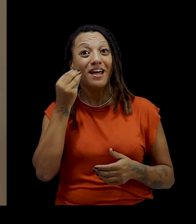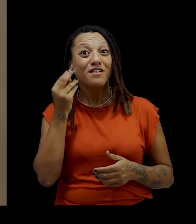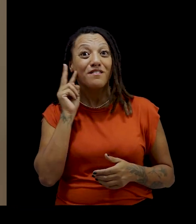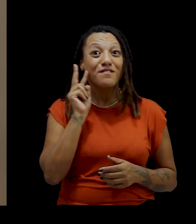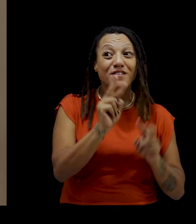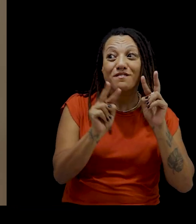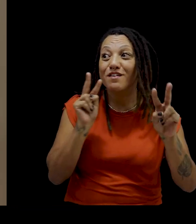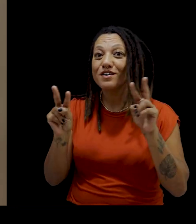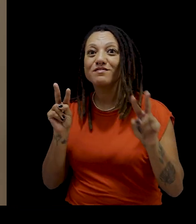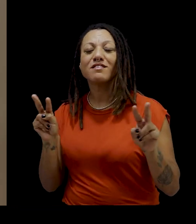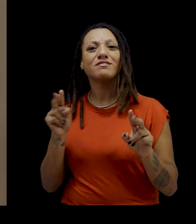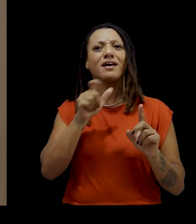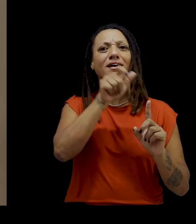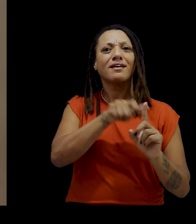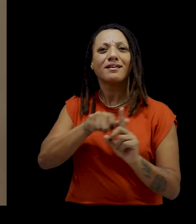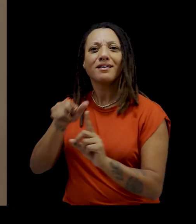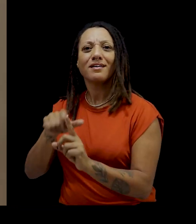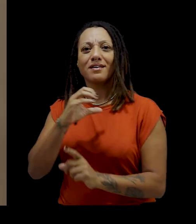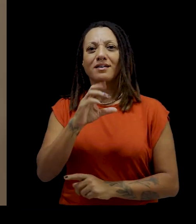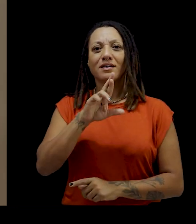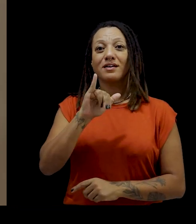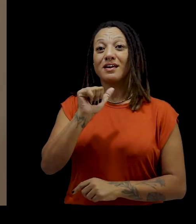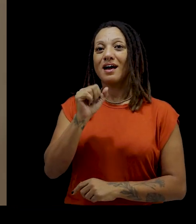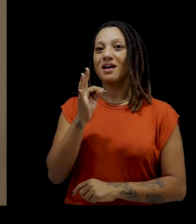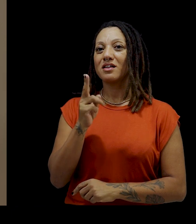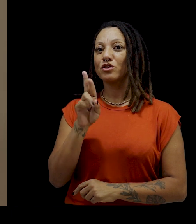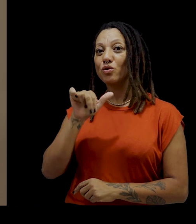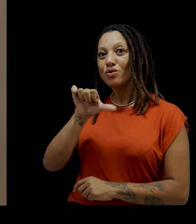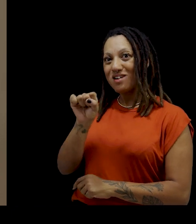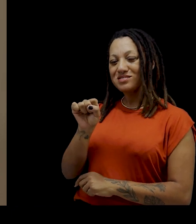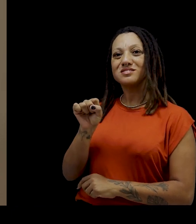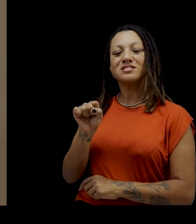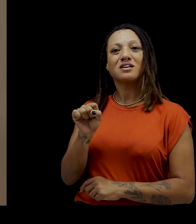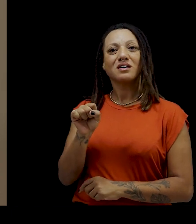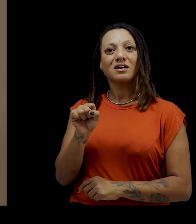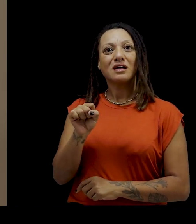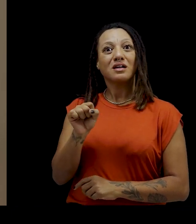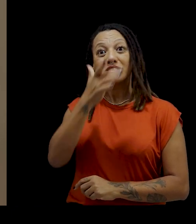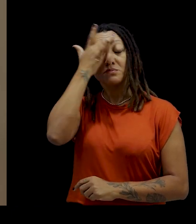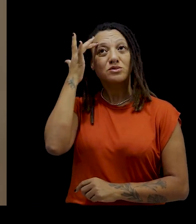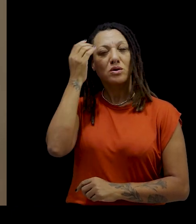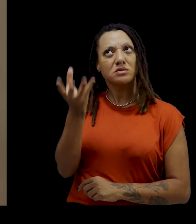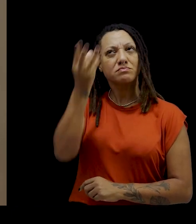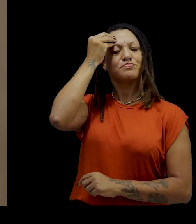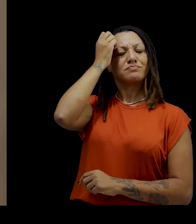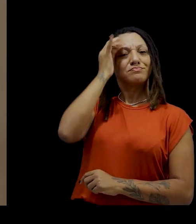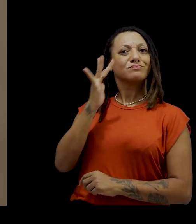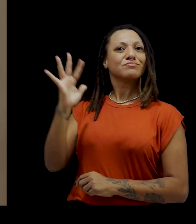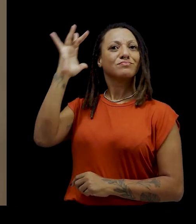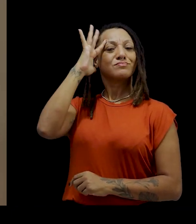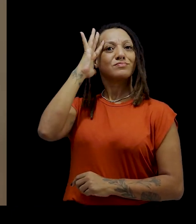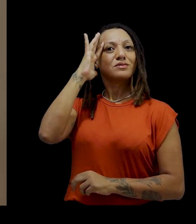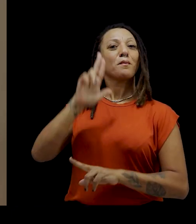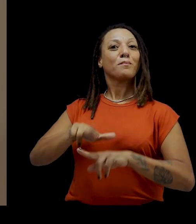essas outras criaturas, essas outras figuras que chegaram no meu imaginário através